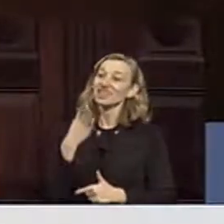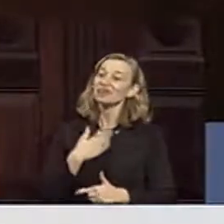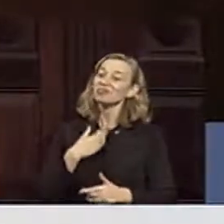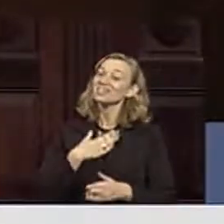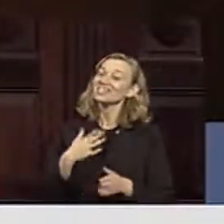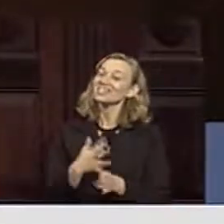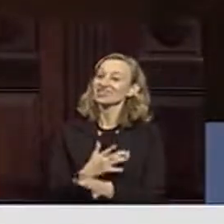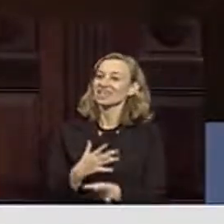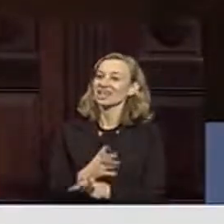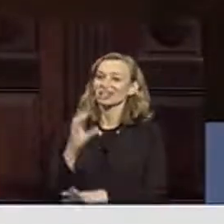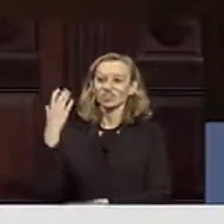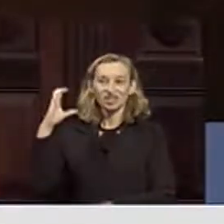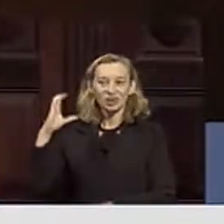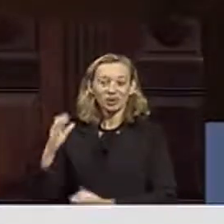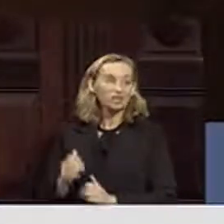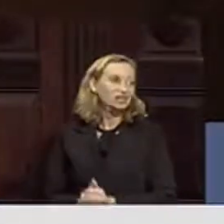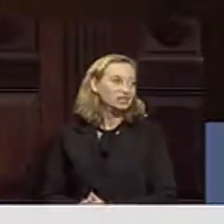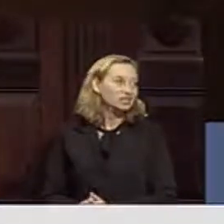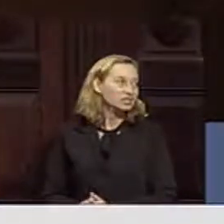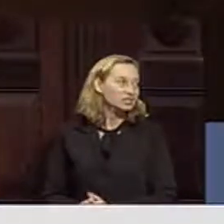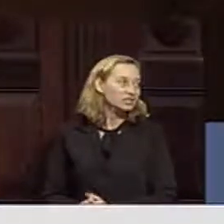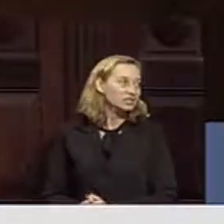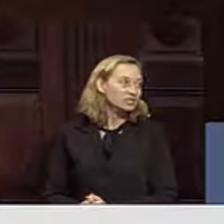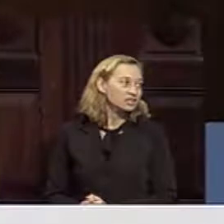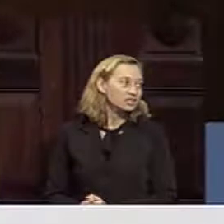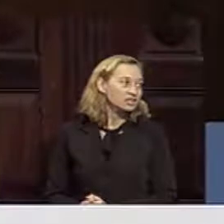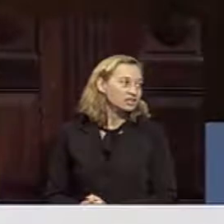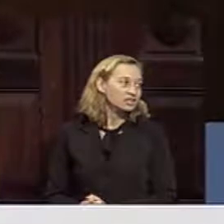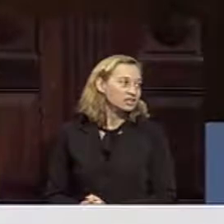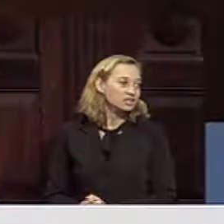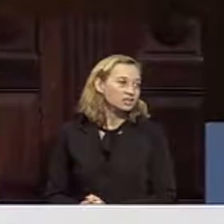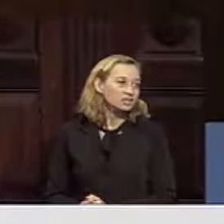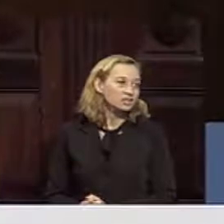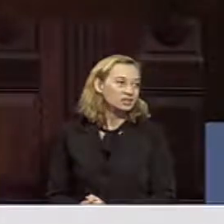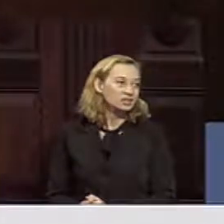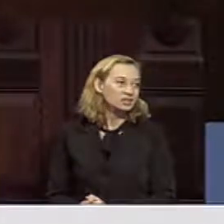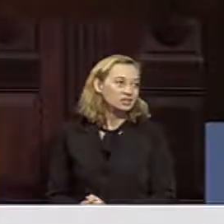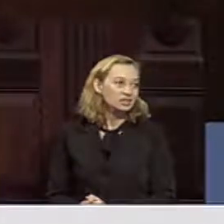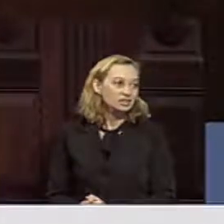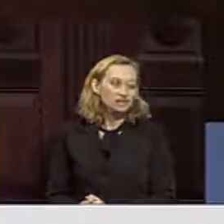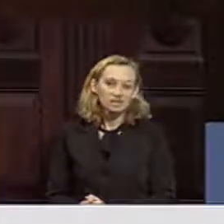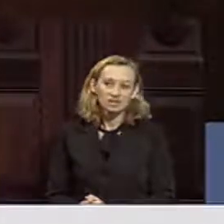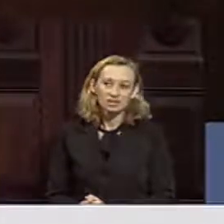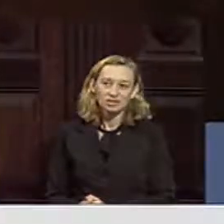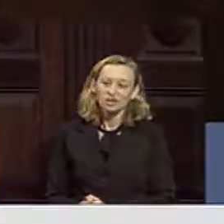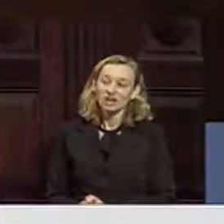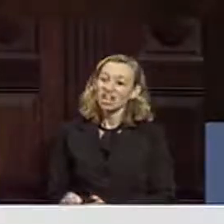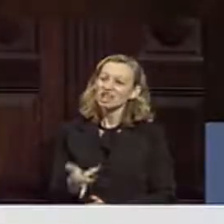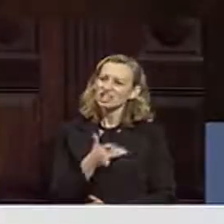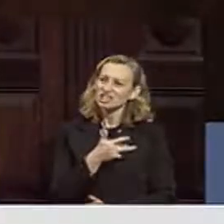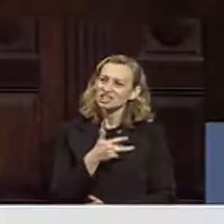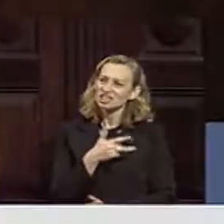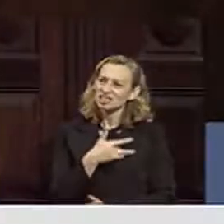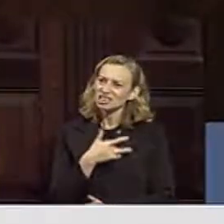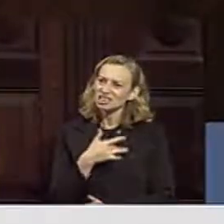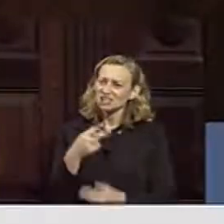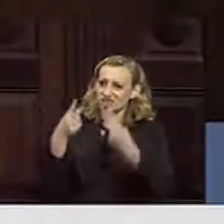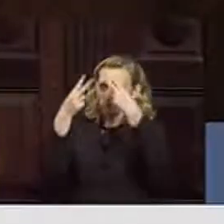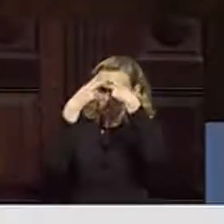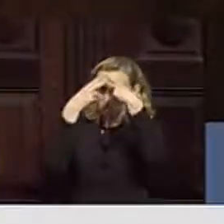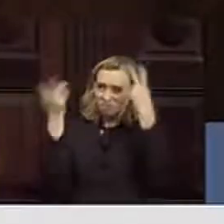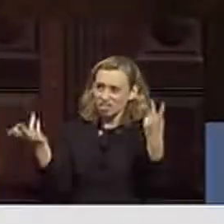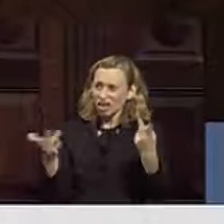Niterói. Eu tenho acompanhado dois temas relacionados à saúde mental,